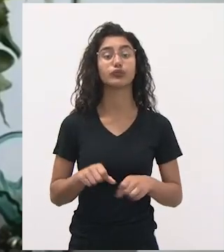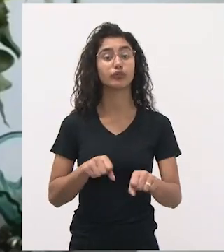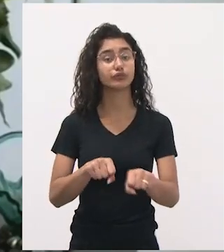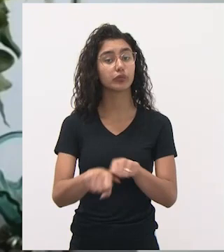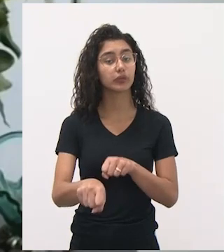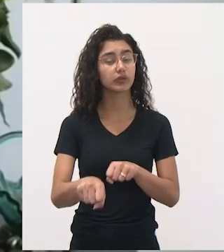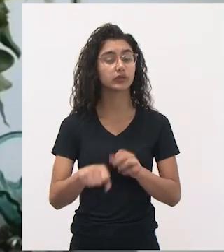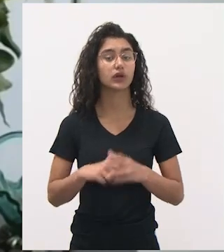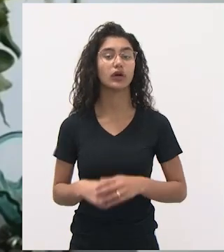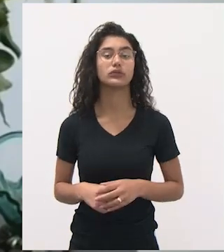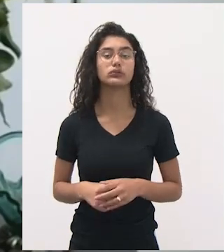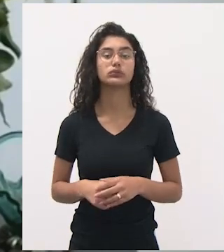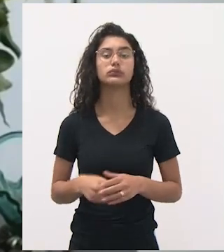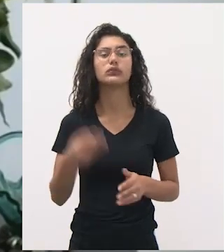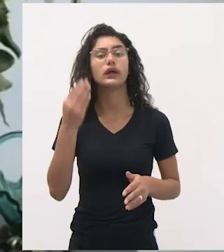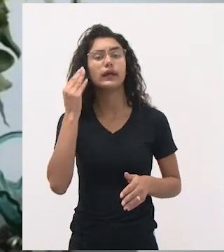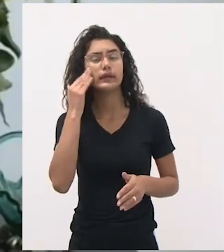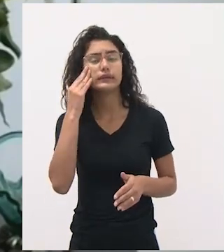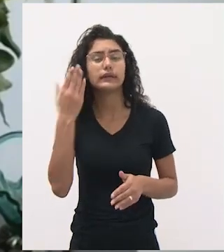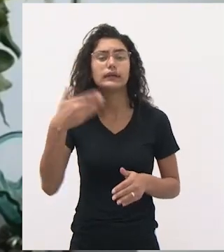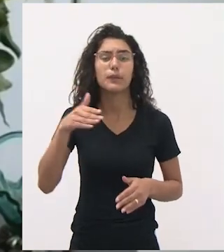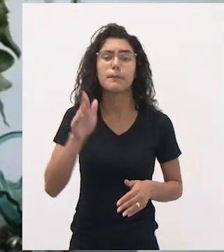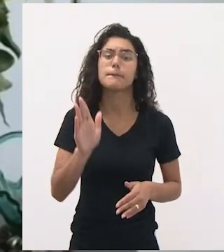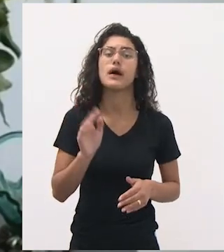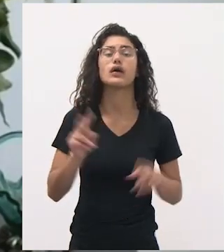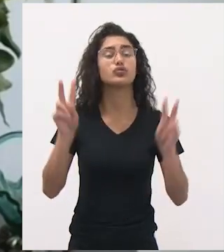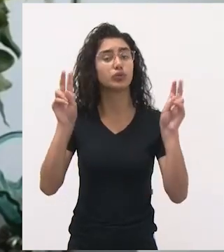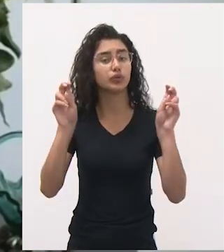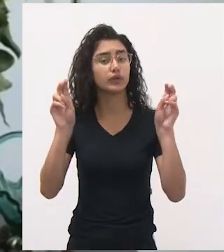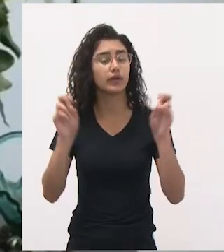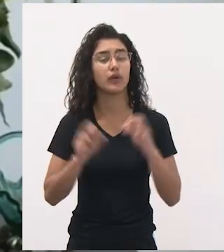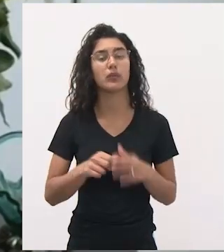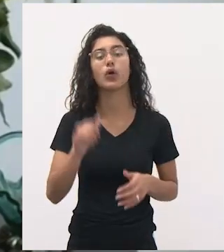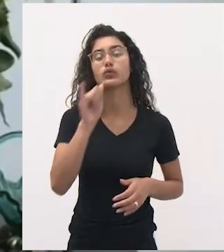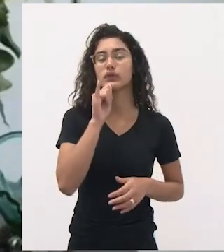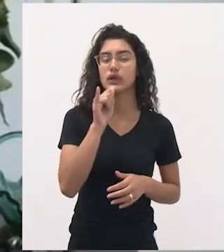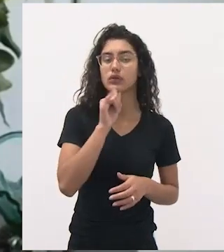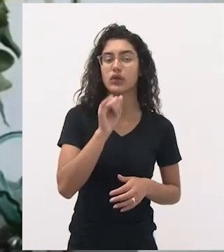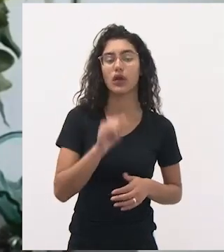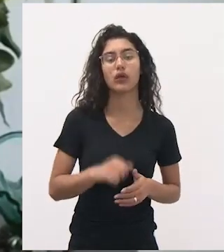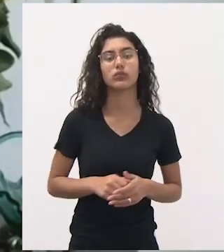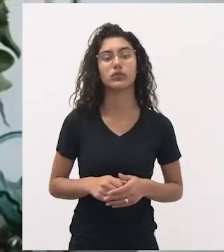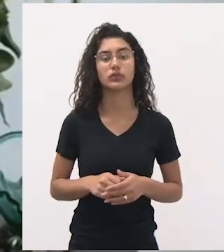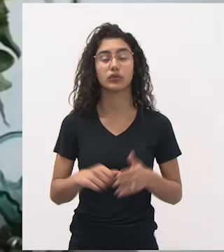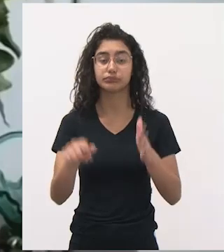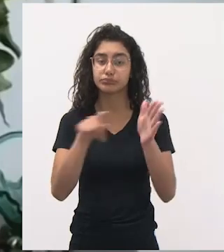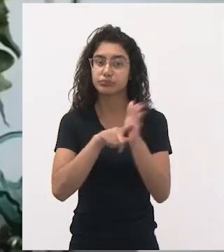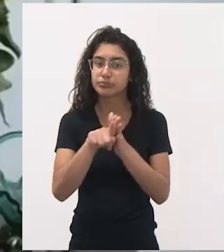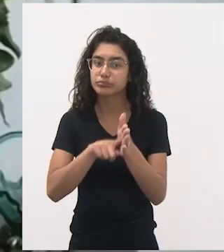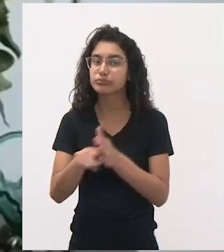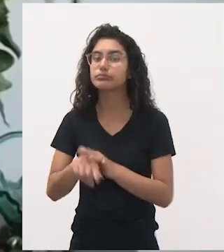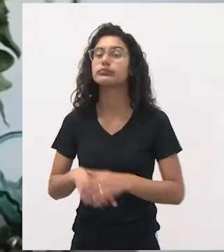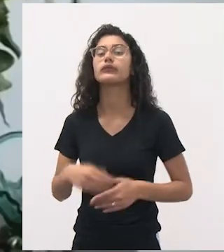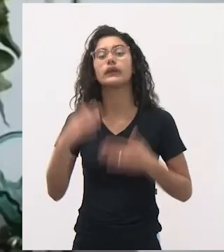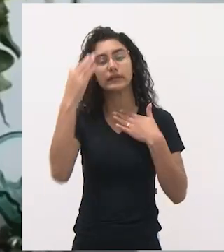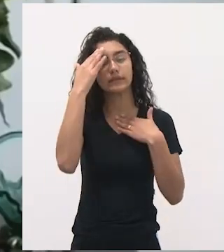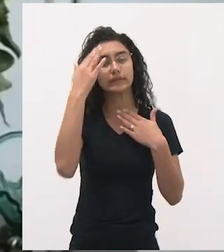para a gente poder aprofundá-las e trazer outros exemplos e outras análises. Então, nós agradecemos muito. Eu passo a